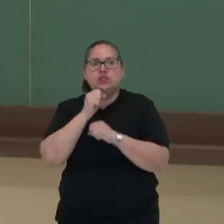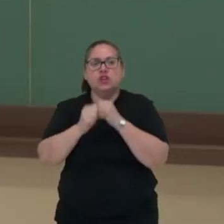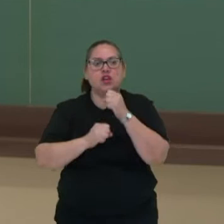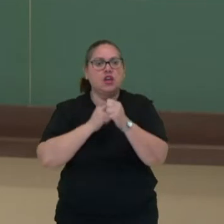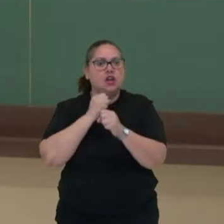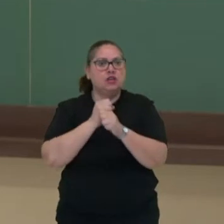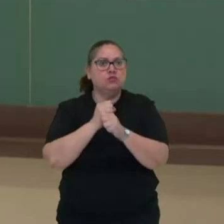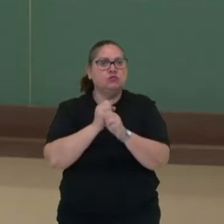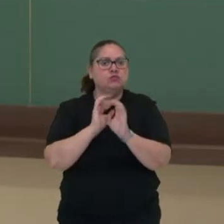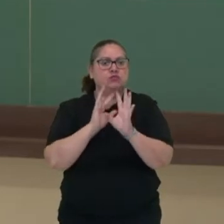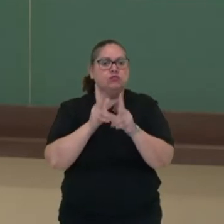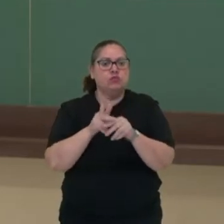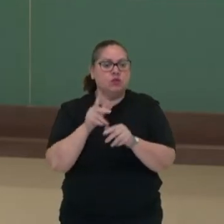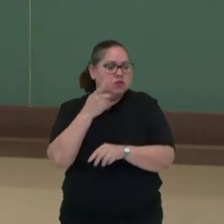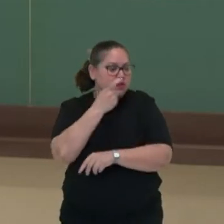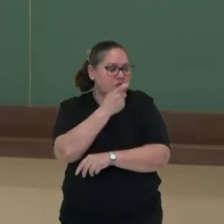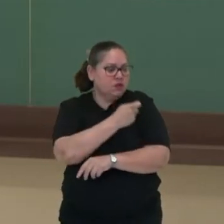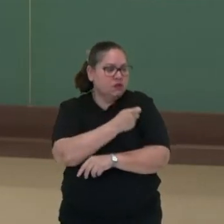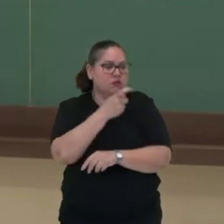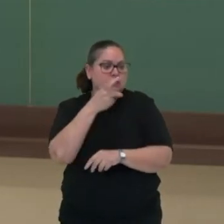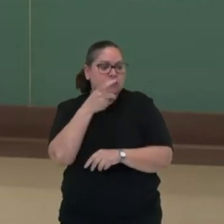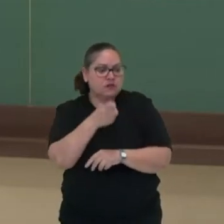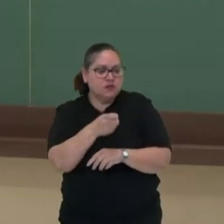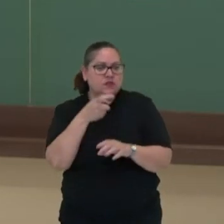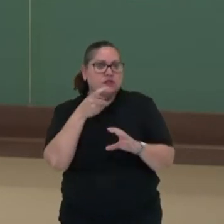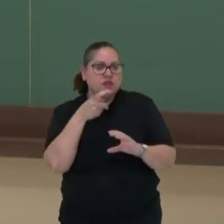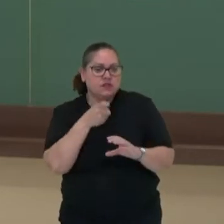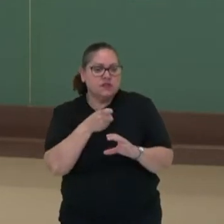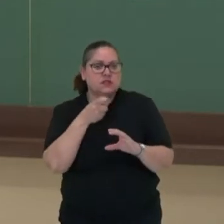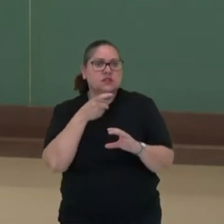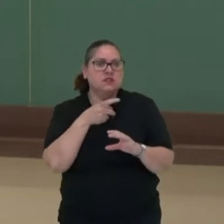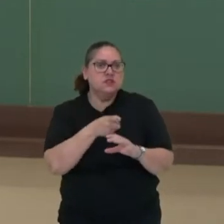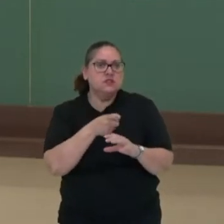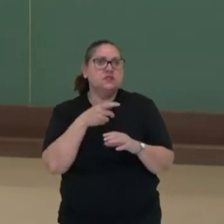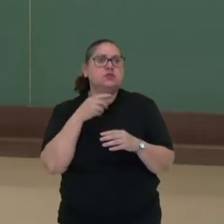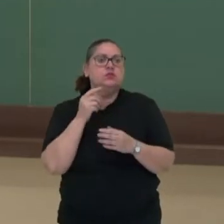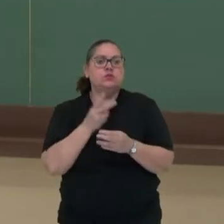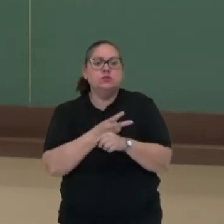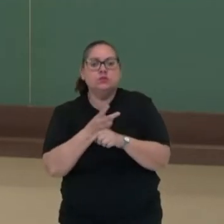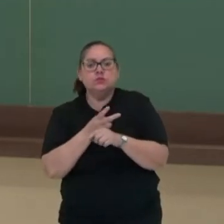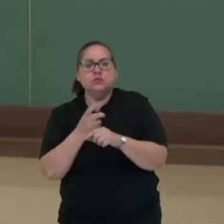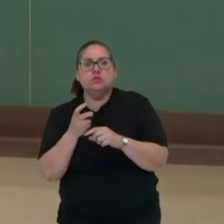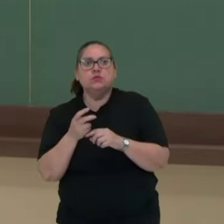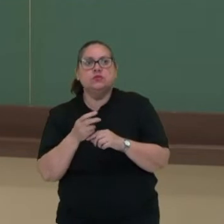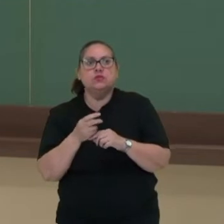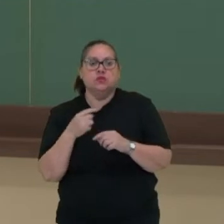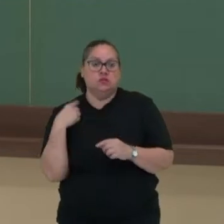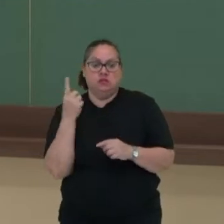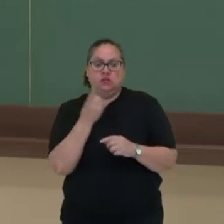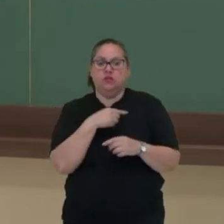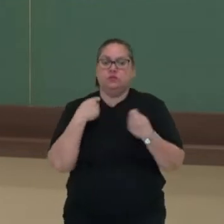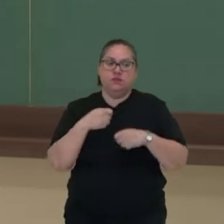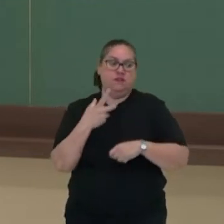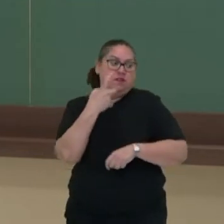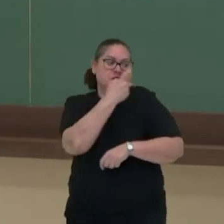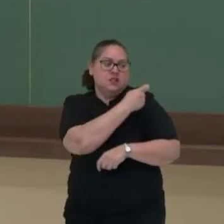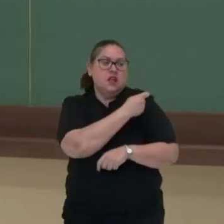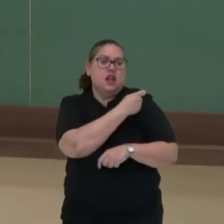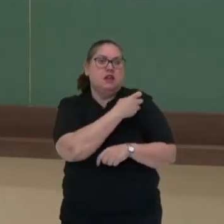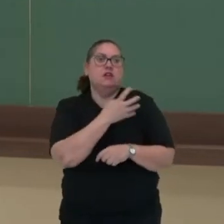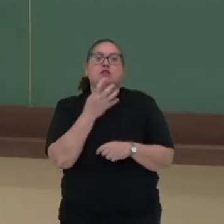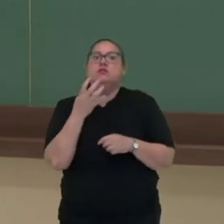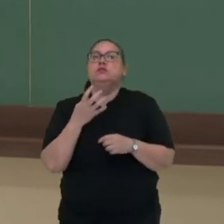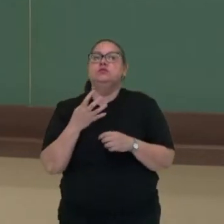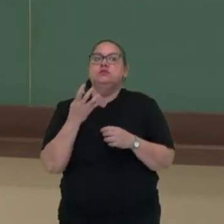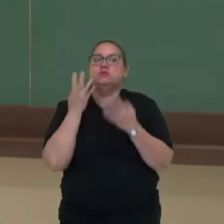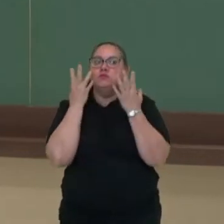todo, você pode vacinar o seu animalzinho. Então, procure lá, não somos só nós que precisamos nos vacinar.